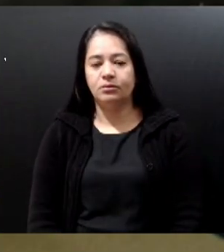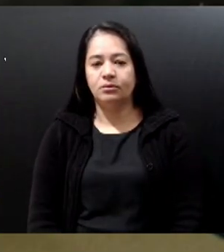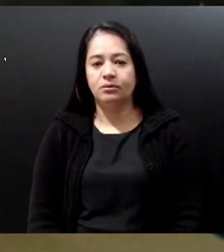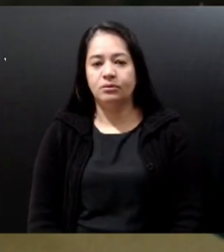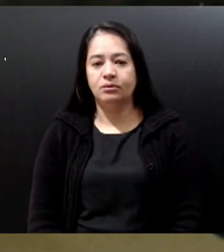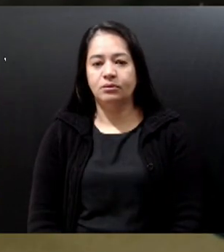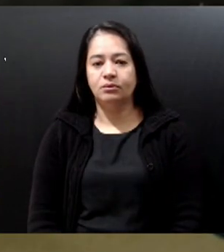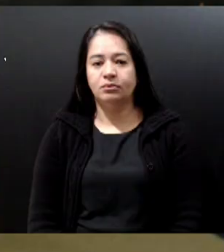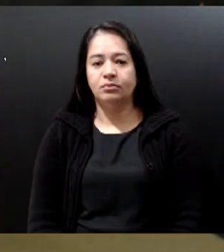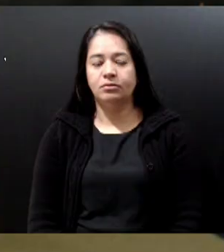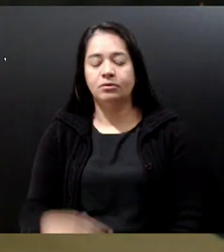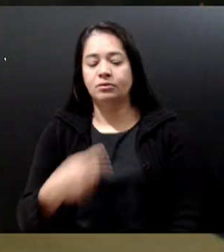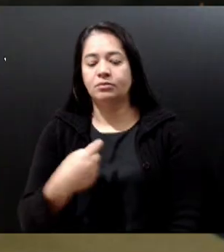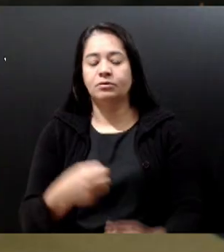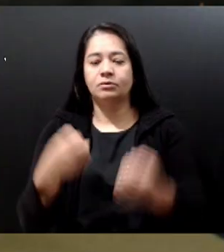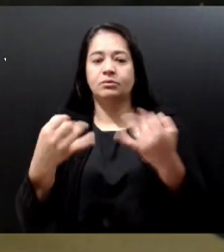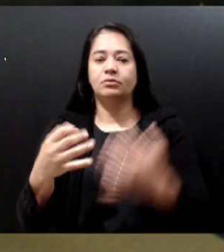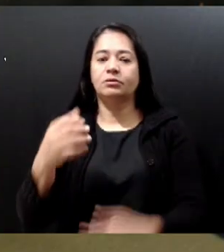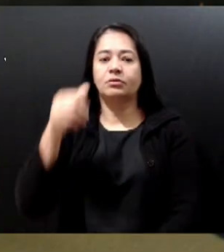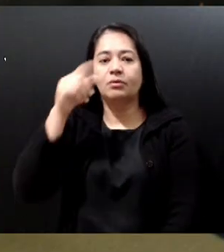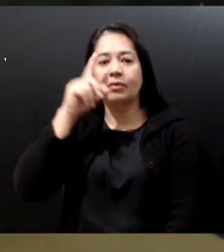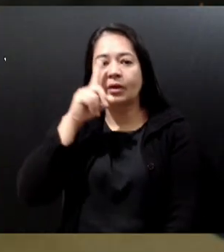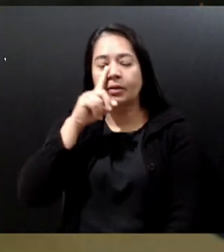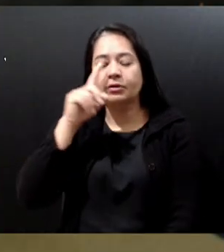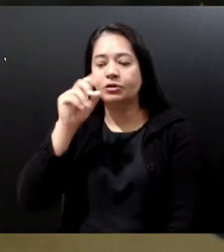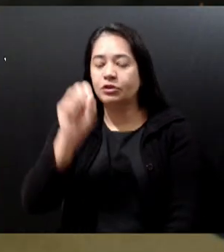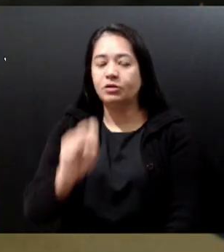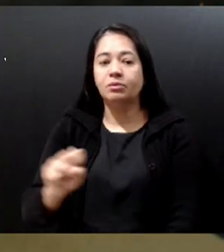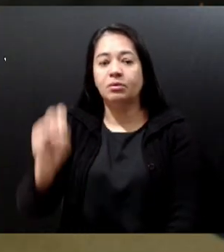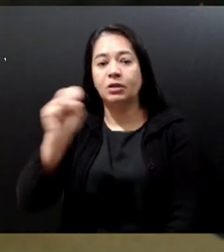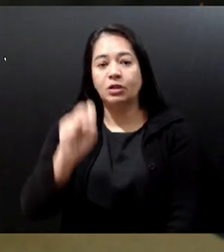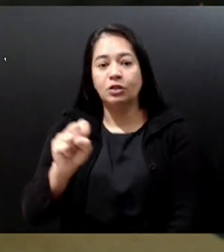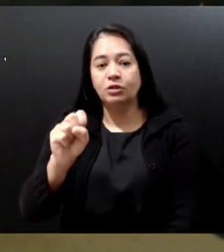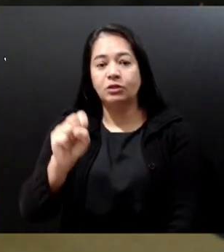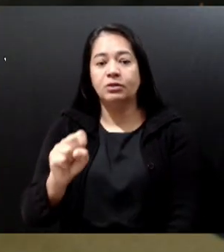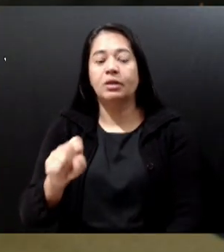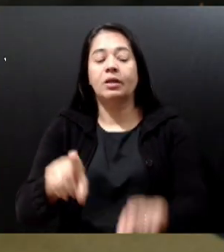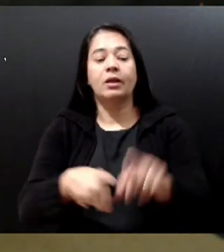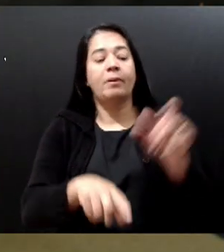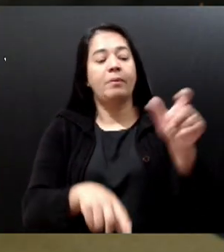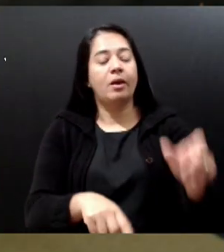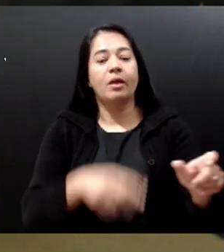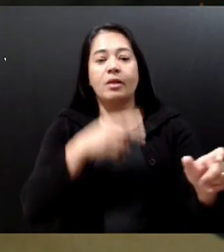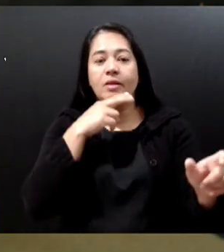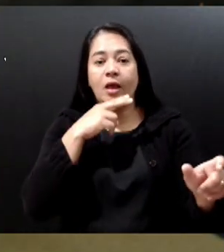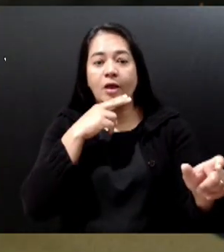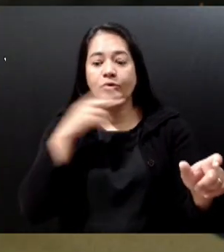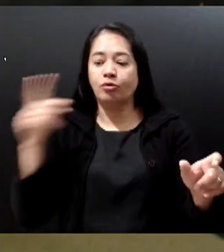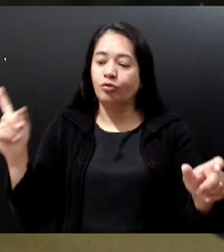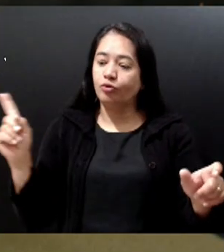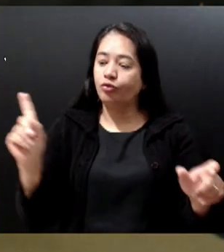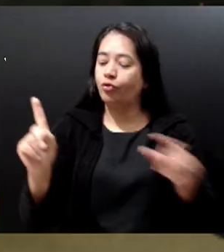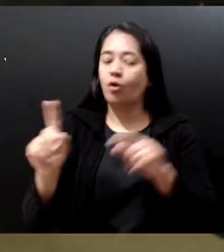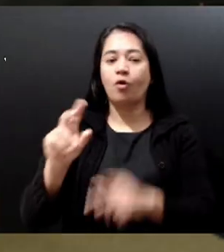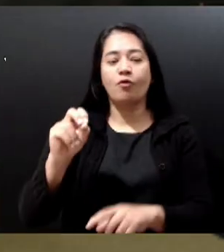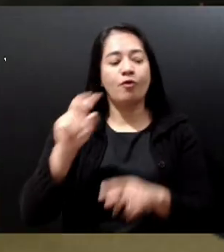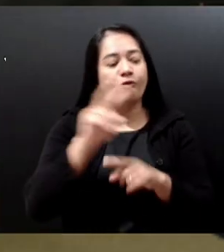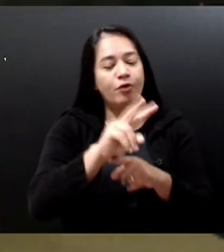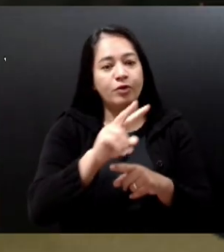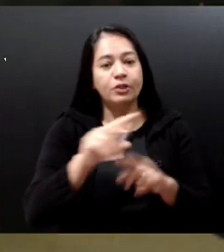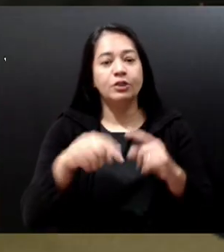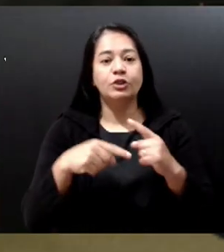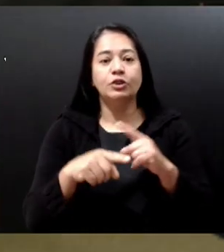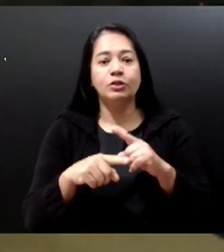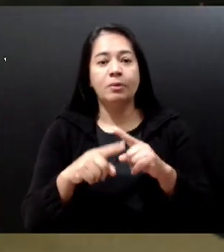de netos criados por avós, e a gente vai aprofundar um pouquinho mais nessa questão das